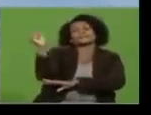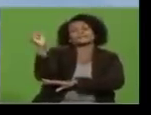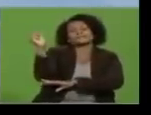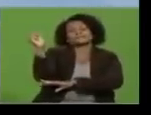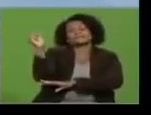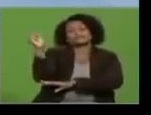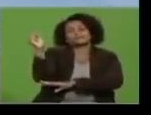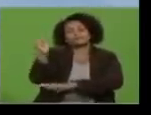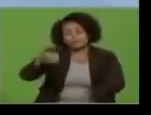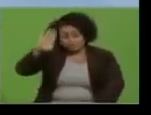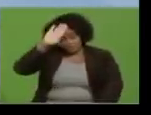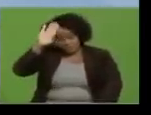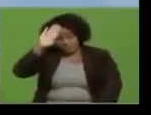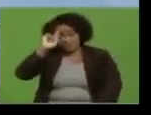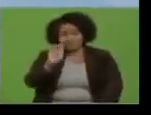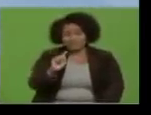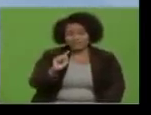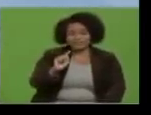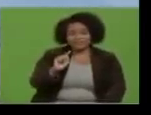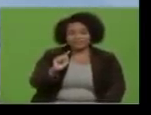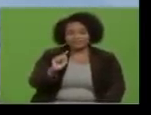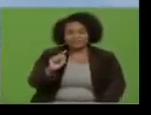Esta doença não pode ser politizada.